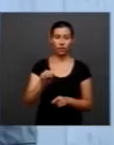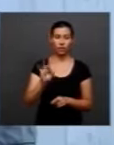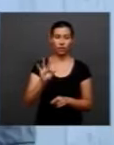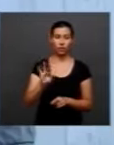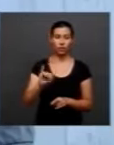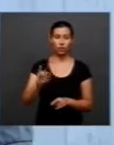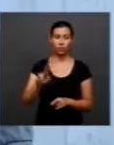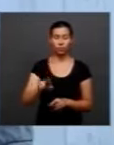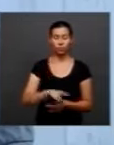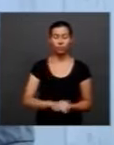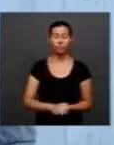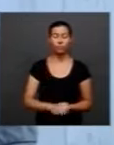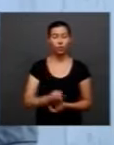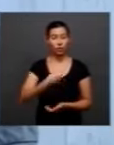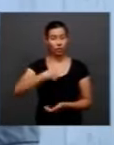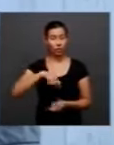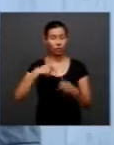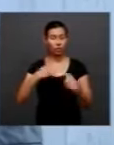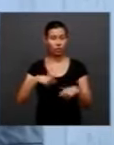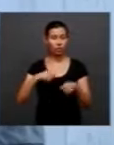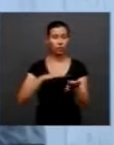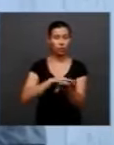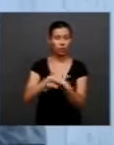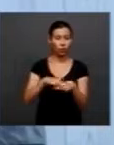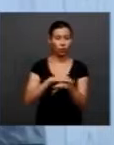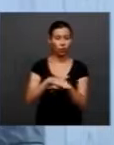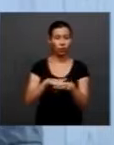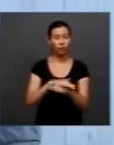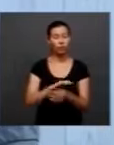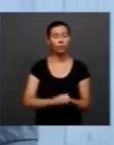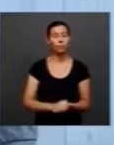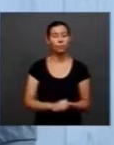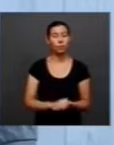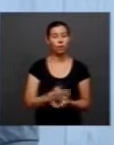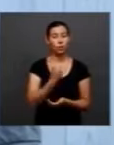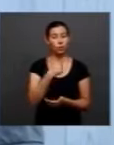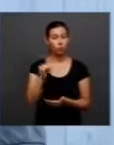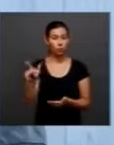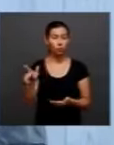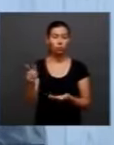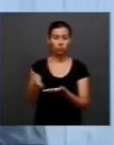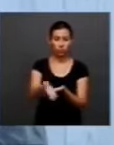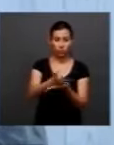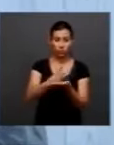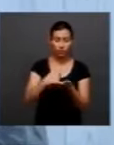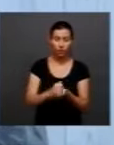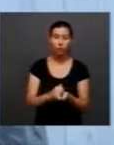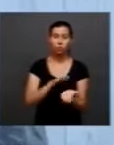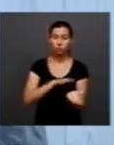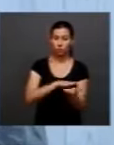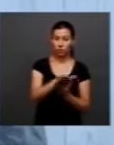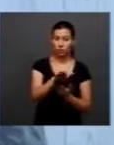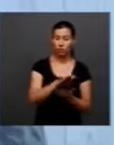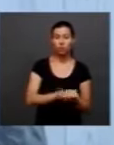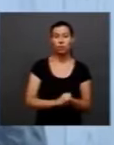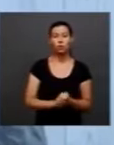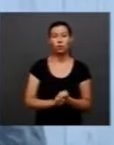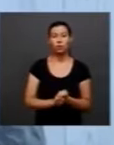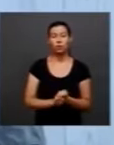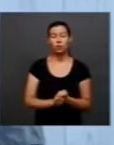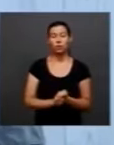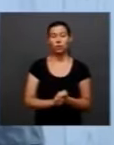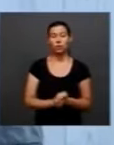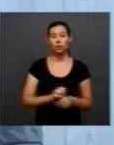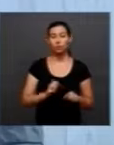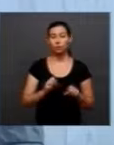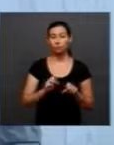abertamente, abrir o diálogo sobre essas questões. Um outro dado, publicado agora num site chamado Homofobia